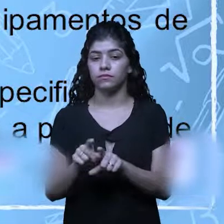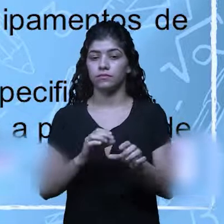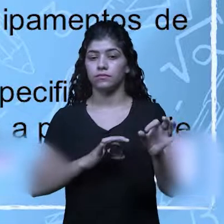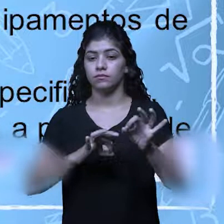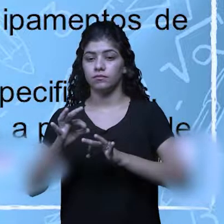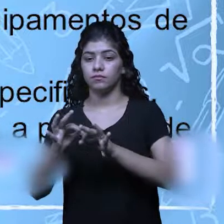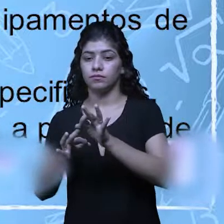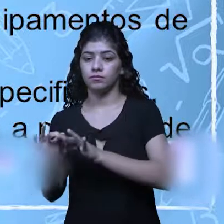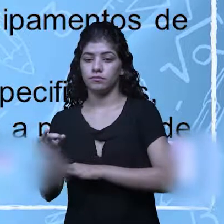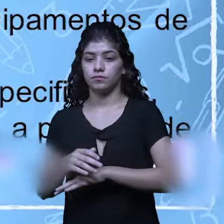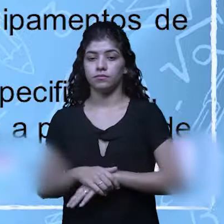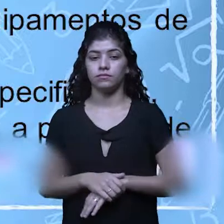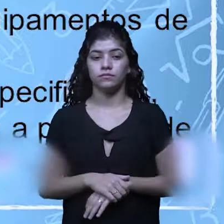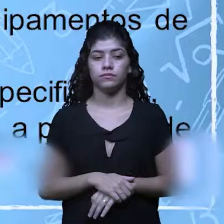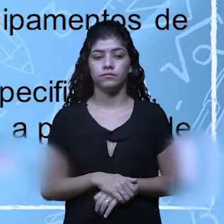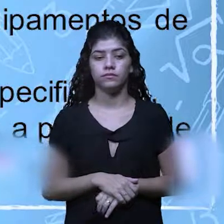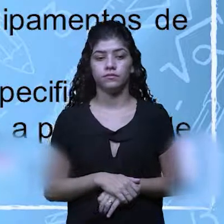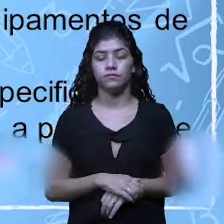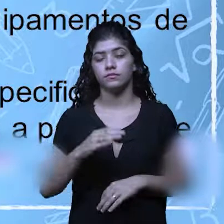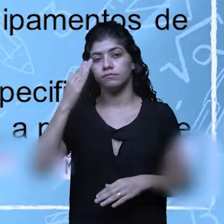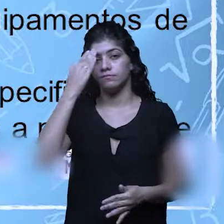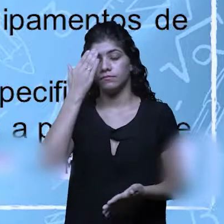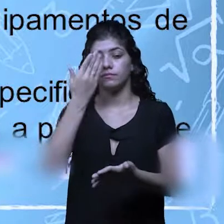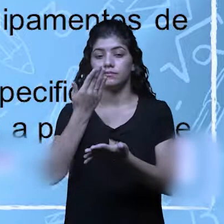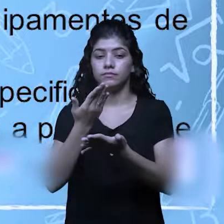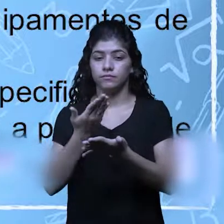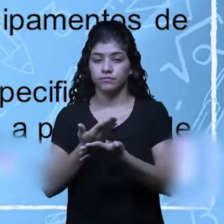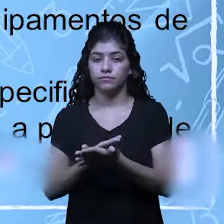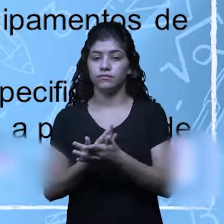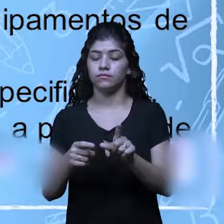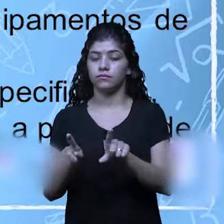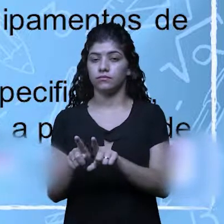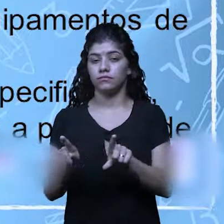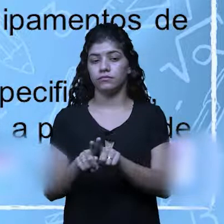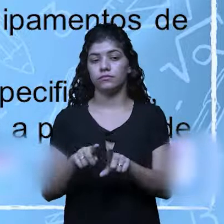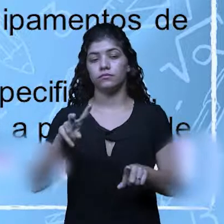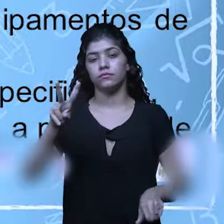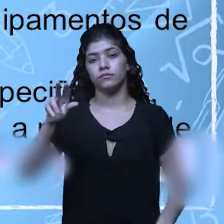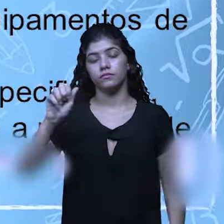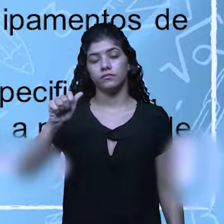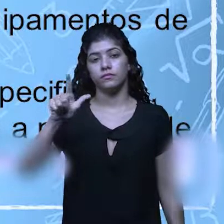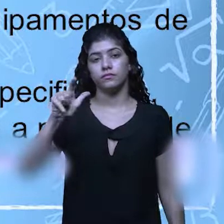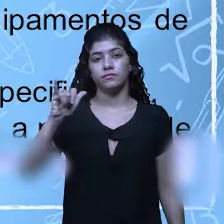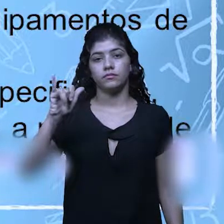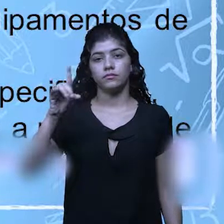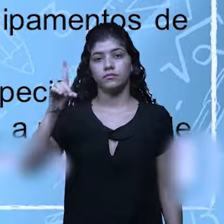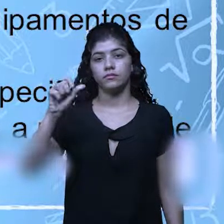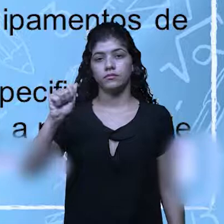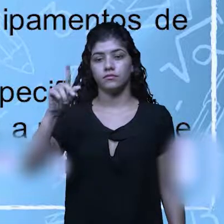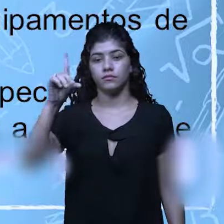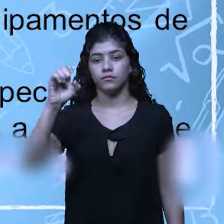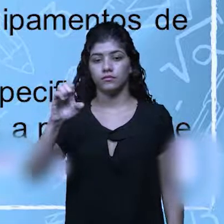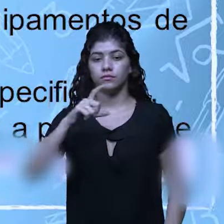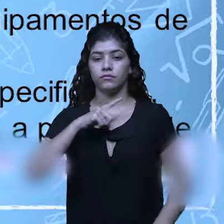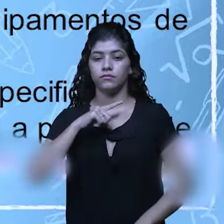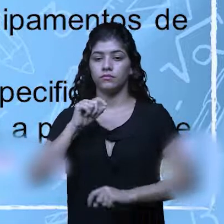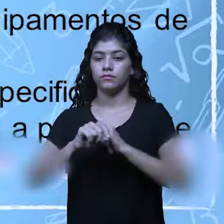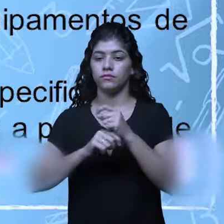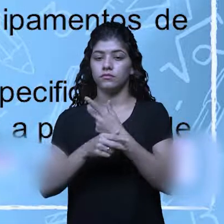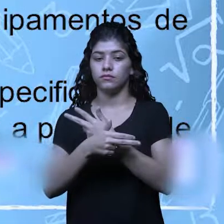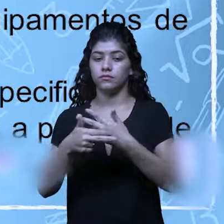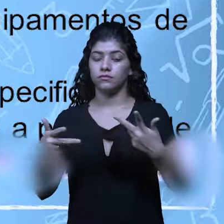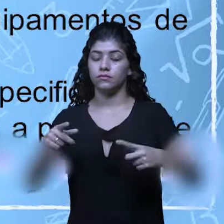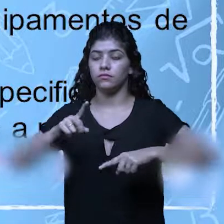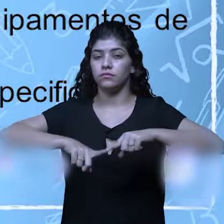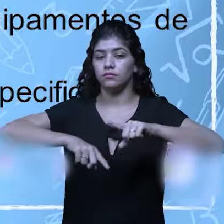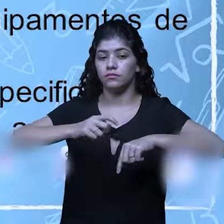for considerada pela organização parte essencial da provisão da confiança na validade de recursos de medição,